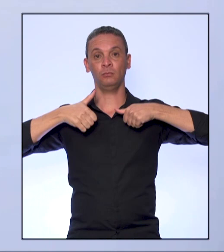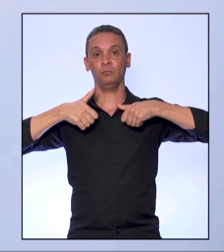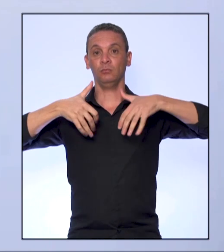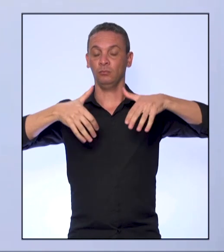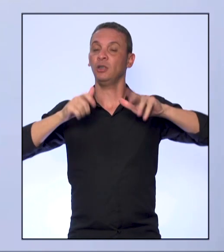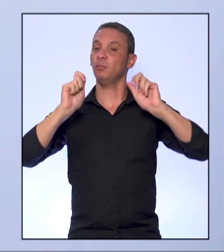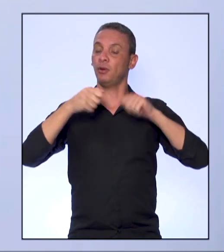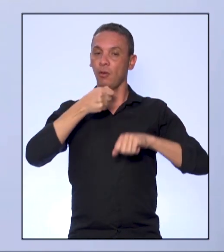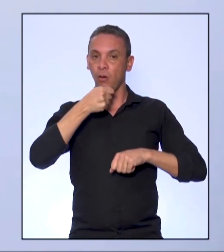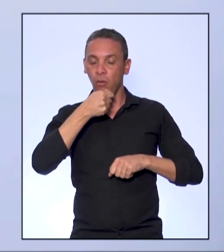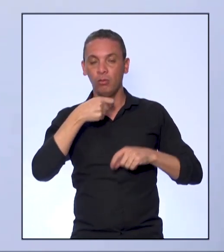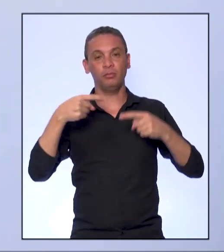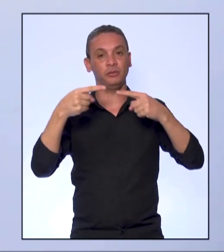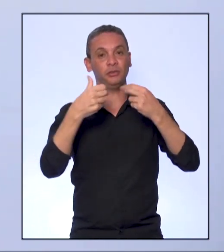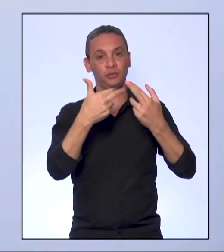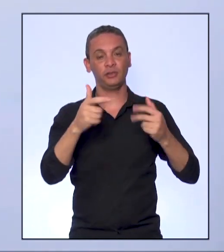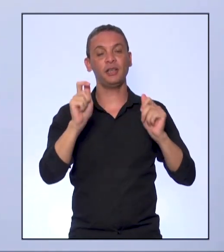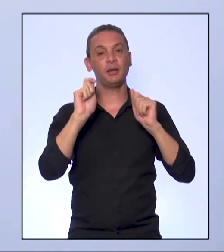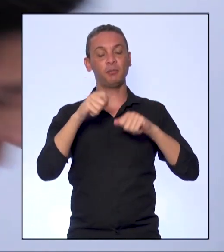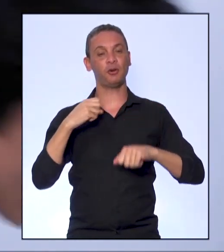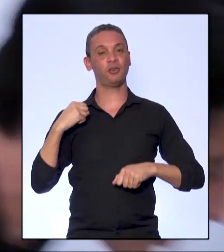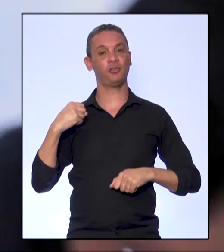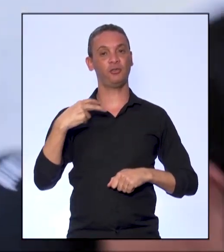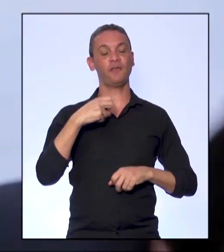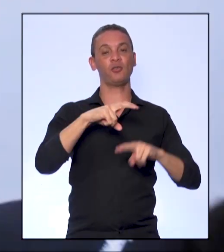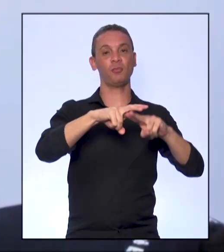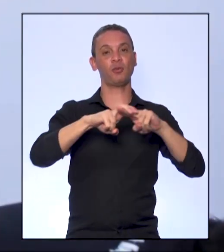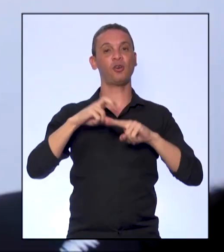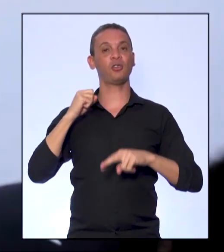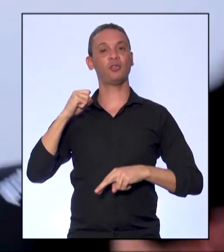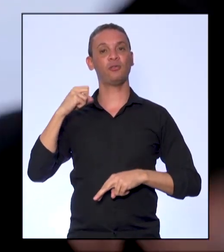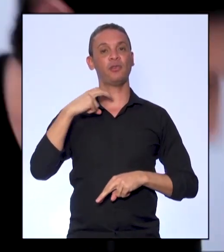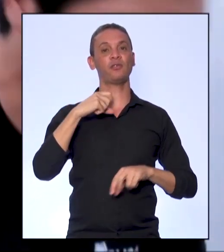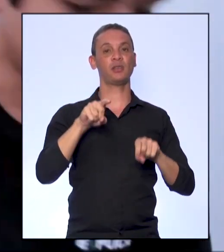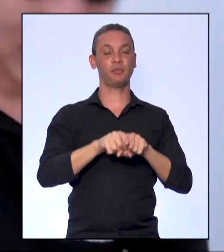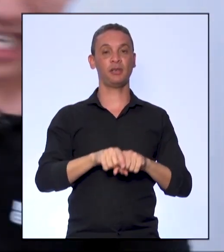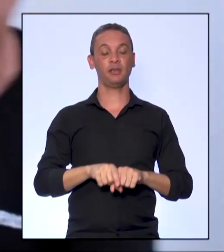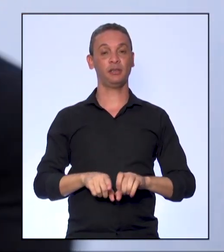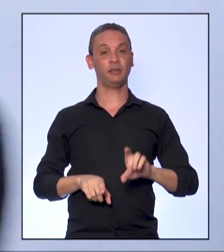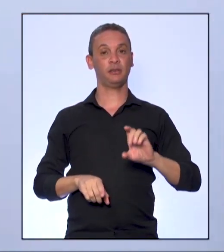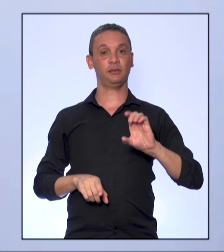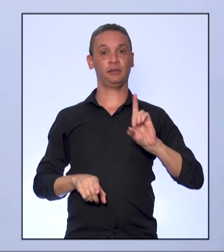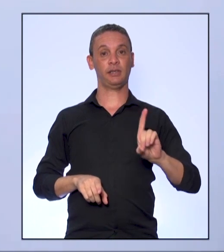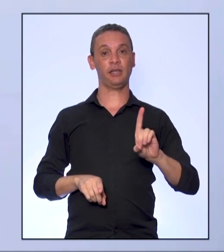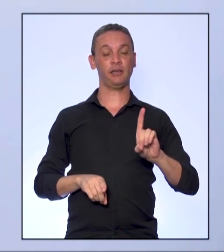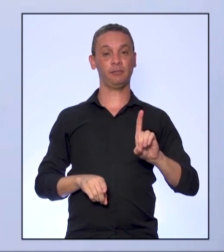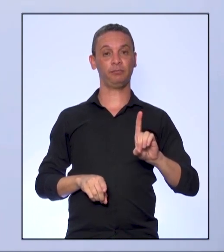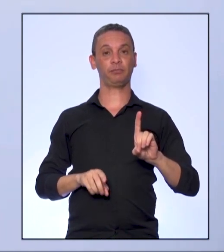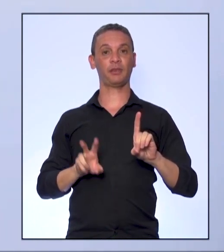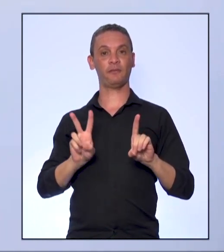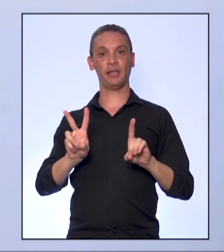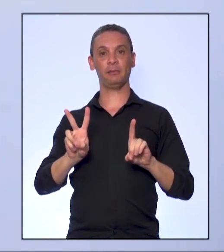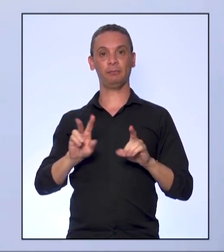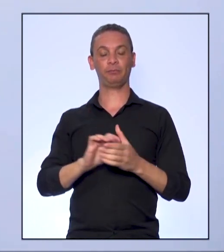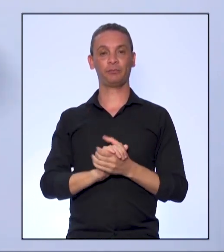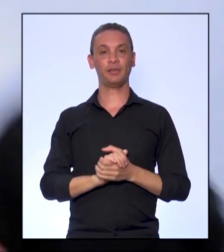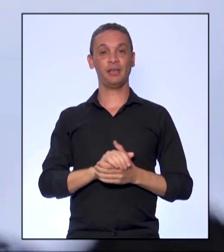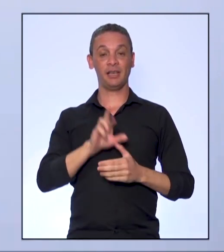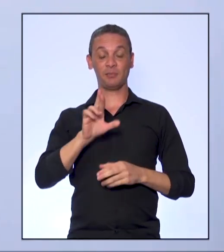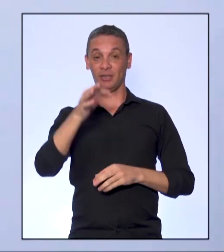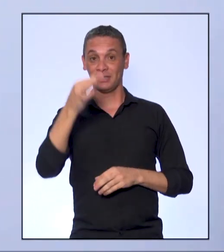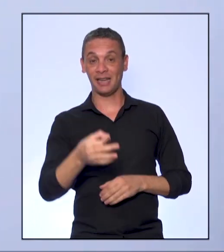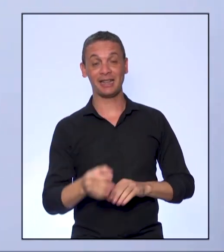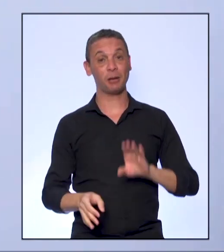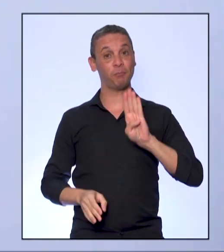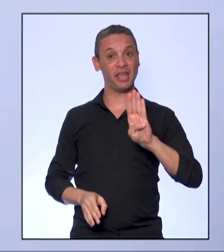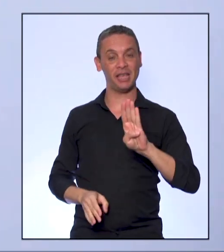pneumonia viral, ou seja, pode ser em decorrência a um vírus. Então você vai colocar aí a letra B. Bora fazer